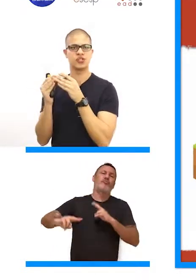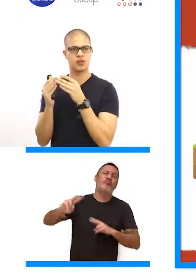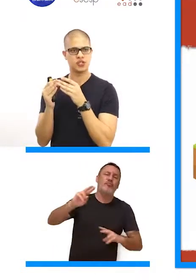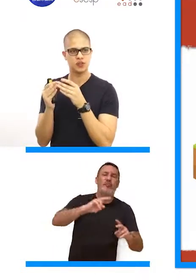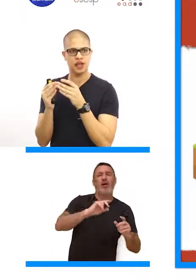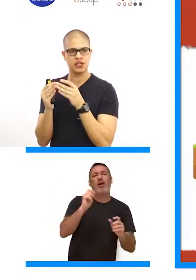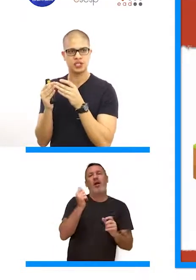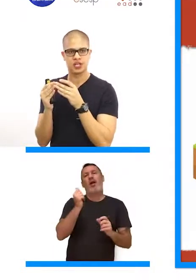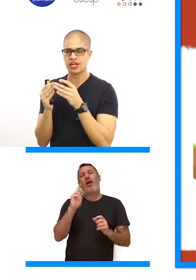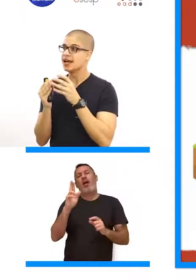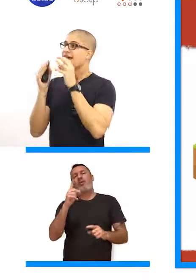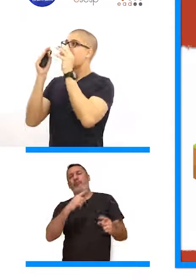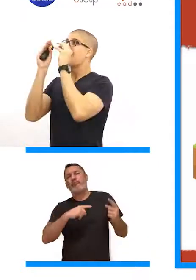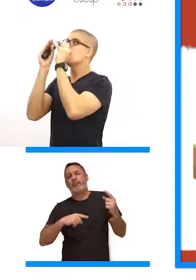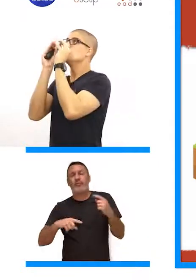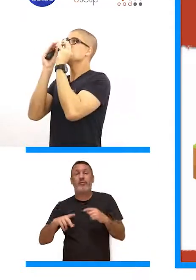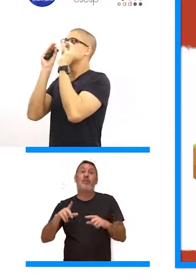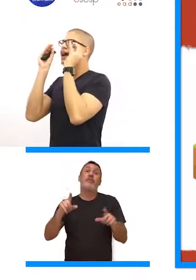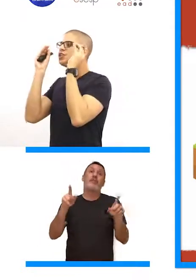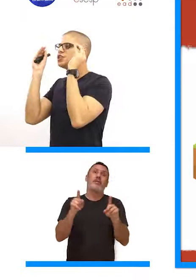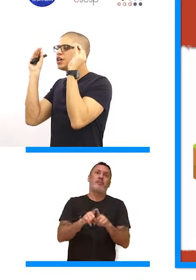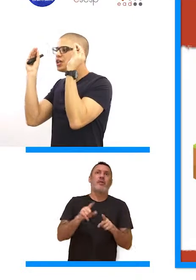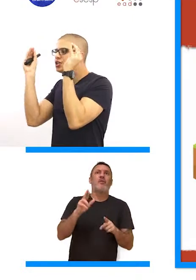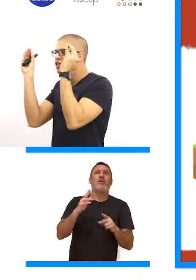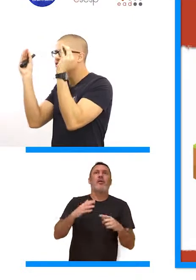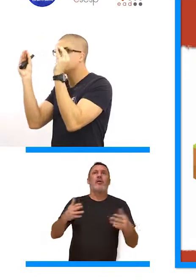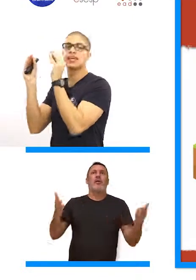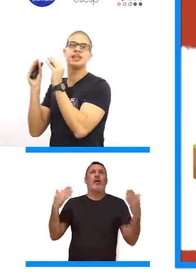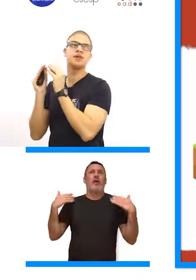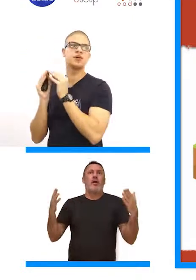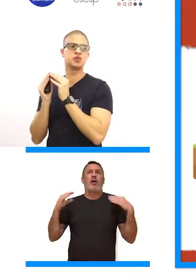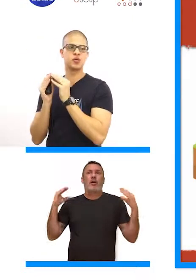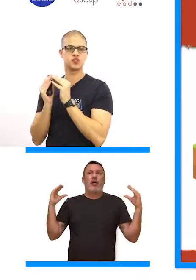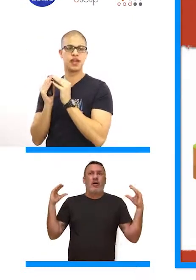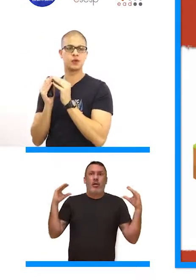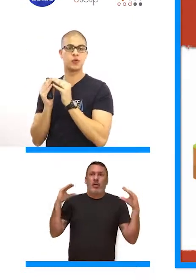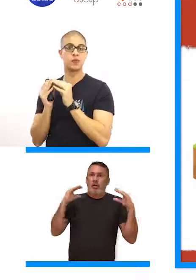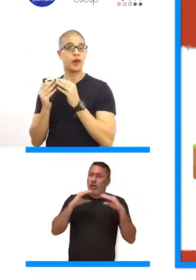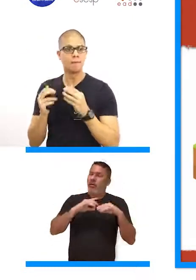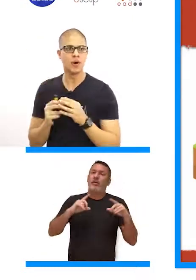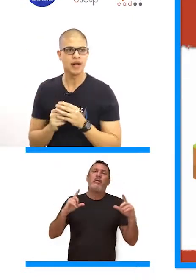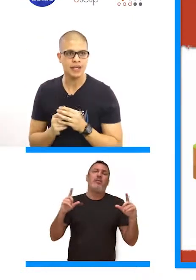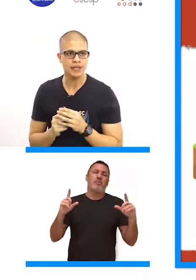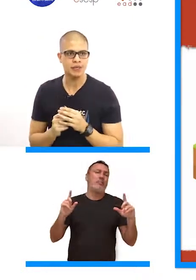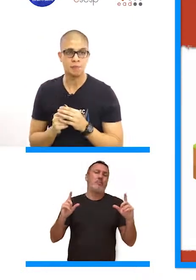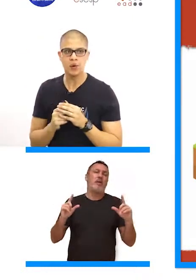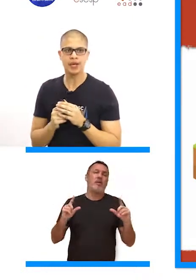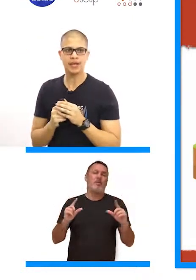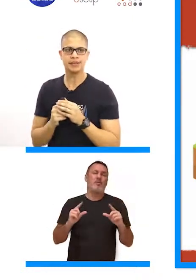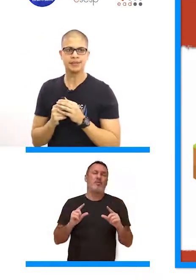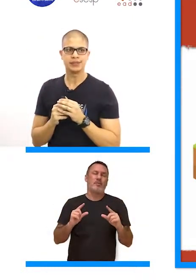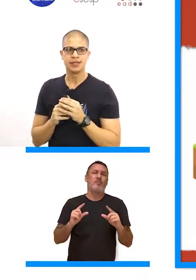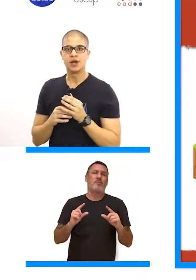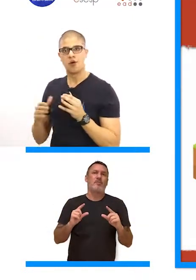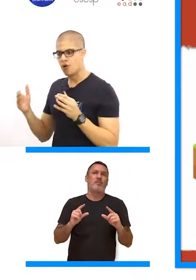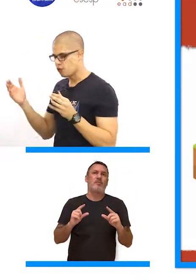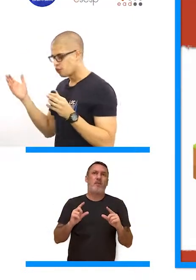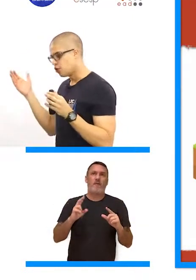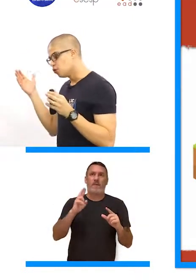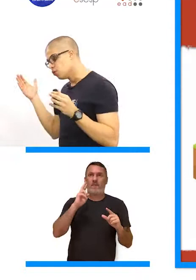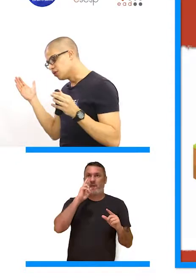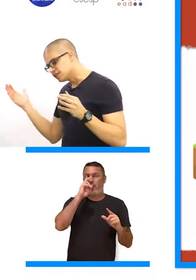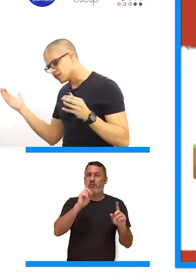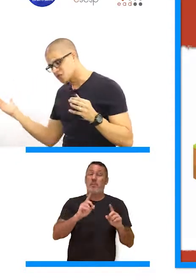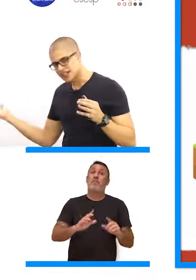e, consequentemente, a umidade relativa daquele meio atmosférico. Porém,